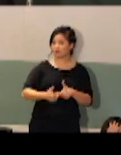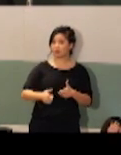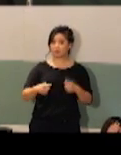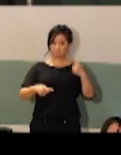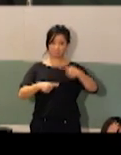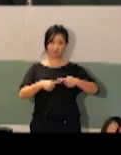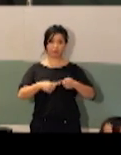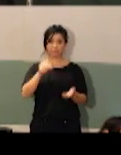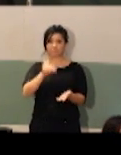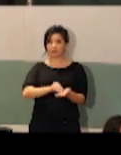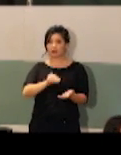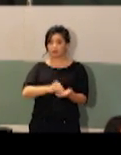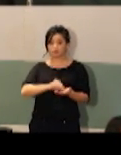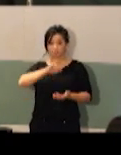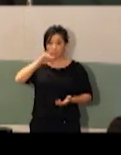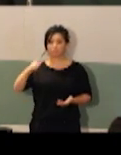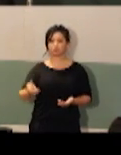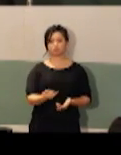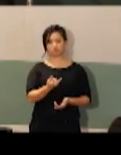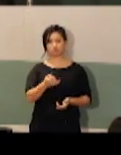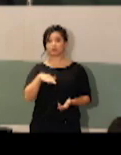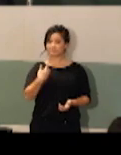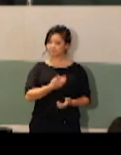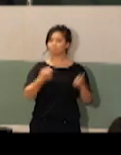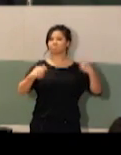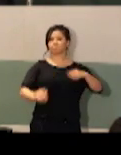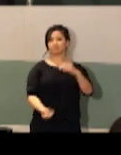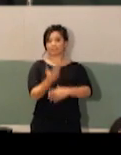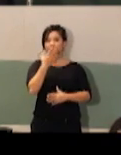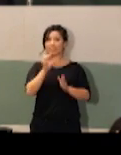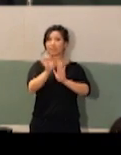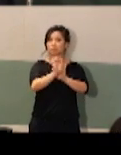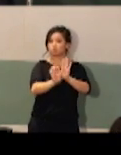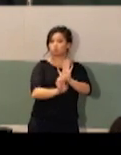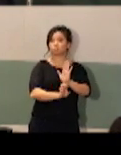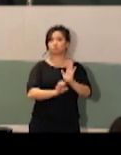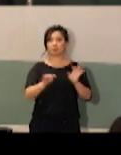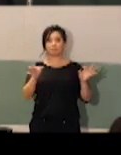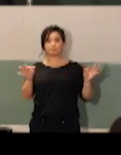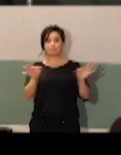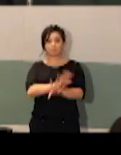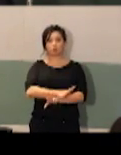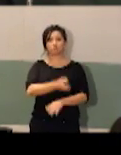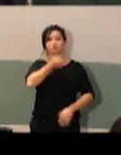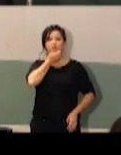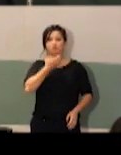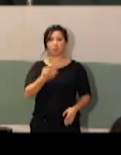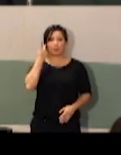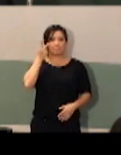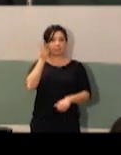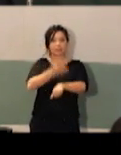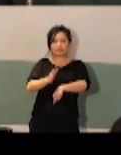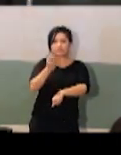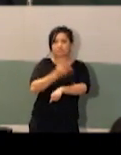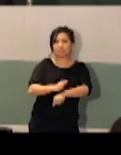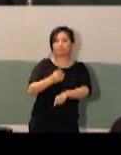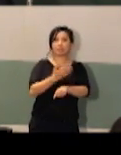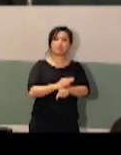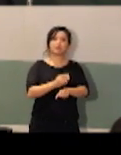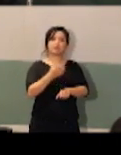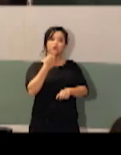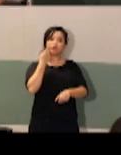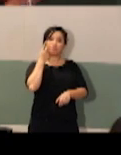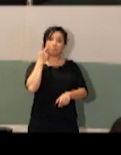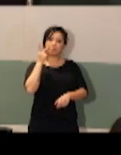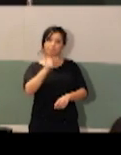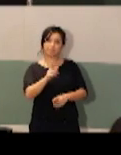em cada cidade nossa infraestrutura suficiente de treinamento, de adequação, para que o jovem